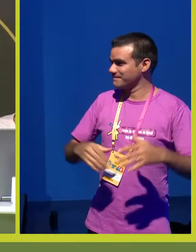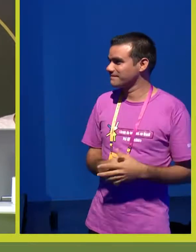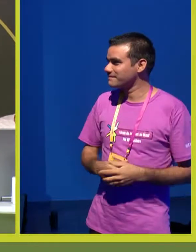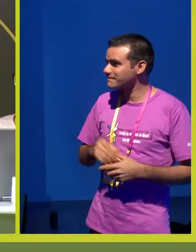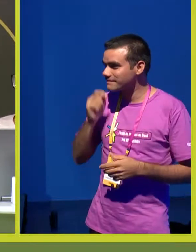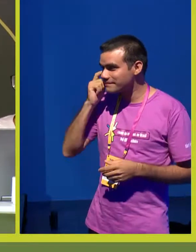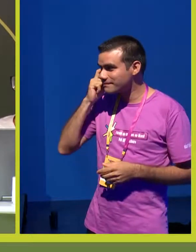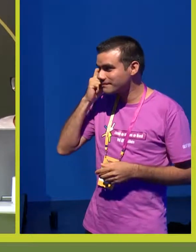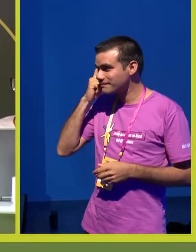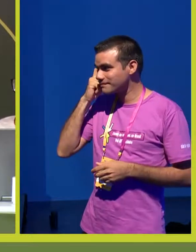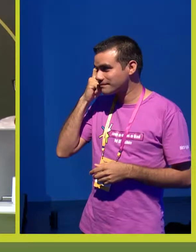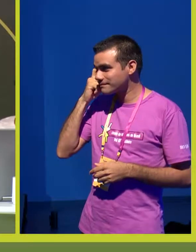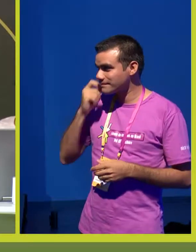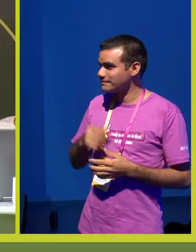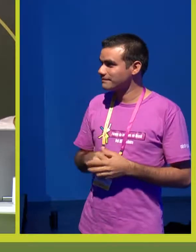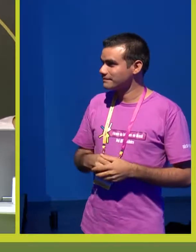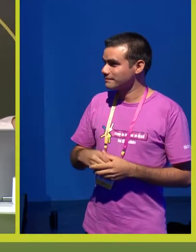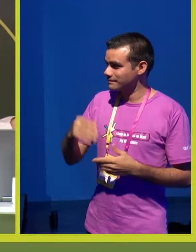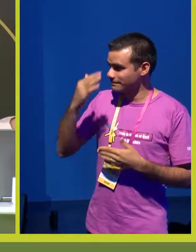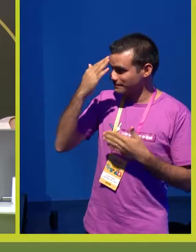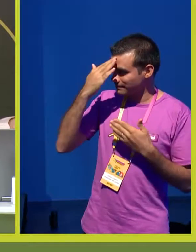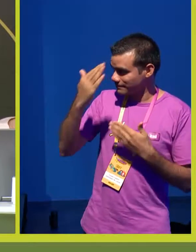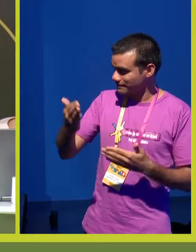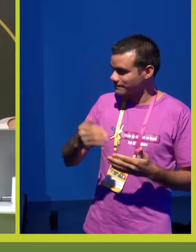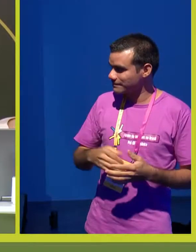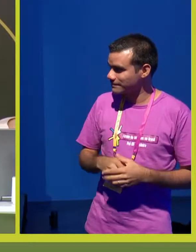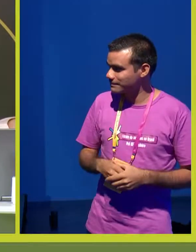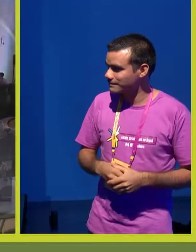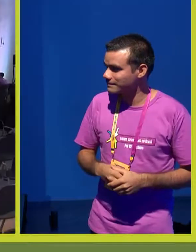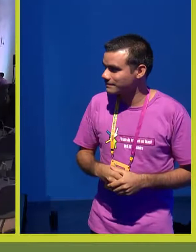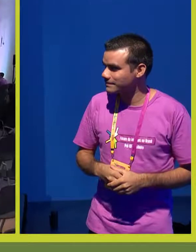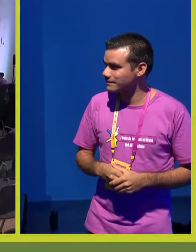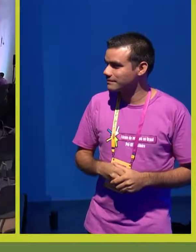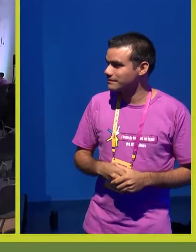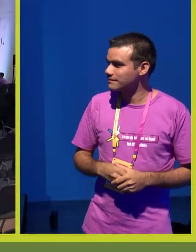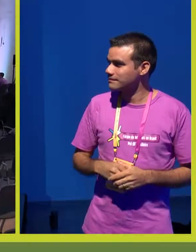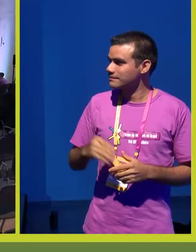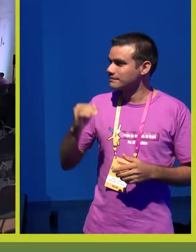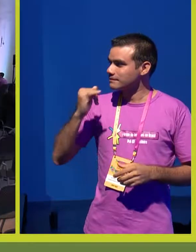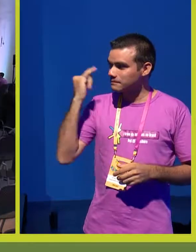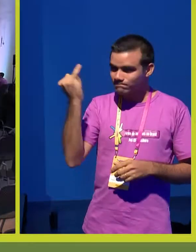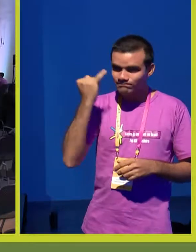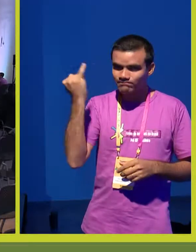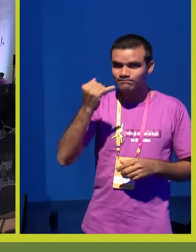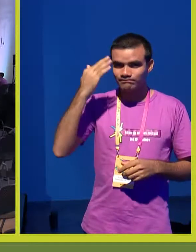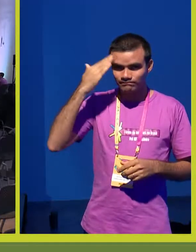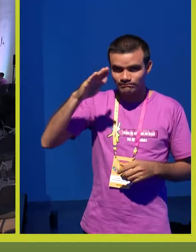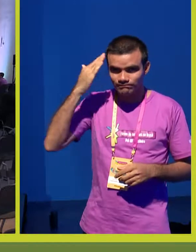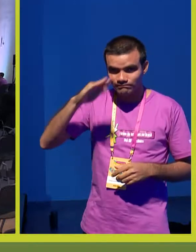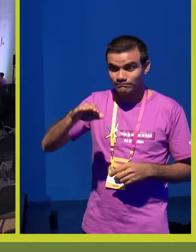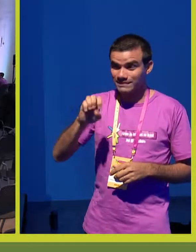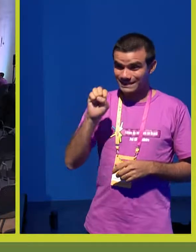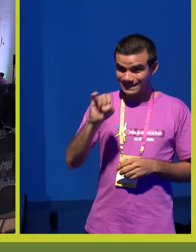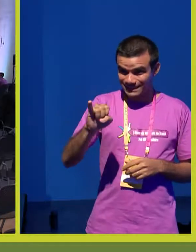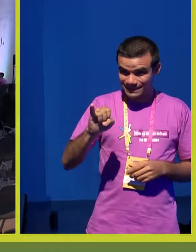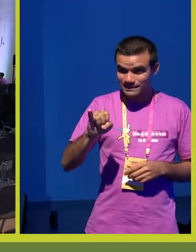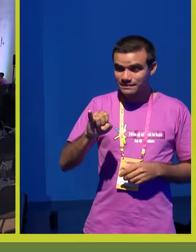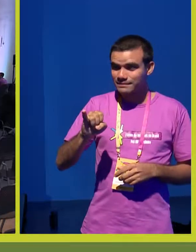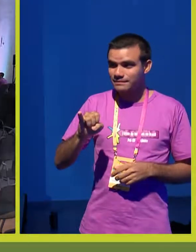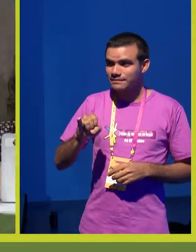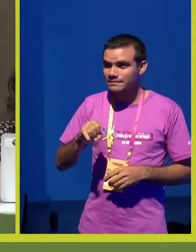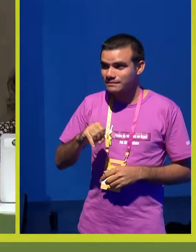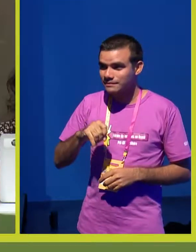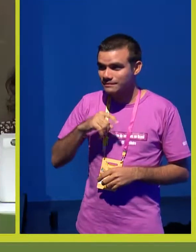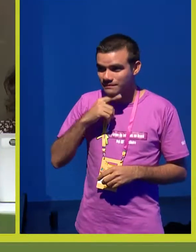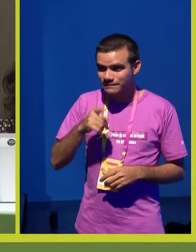Rodrigo, muito obrigado. Acho que é importante a gente compreender que, se não fosse fundamental